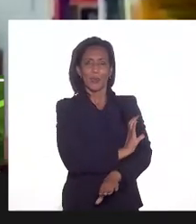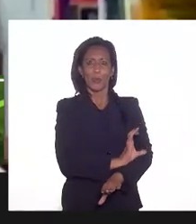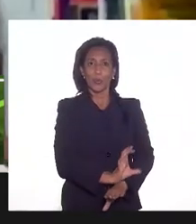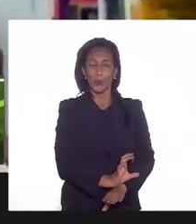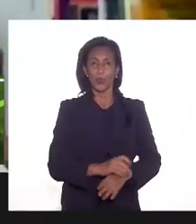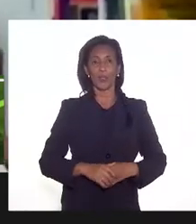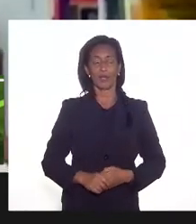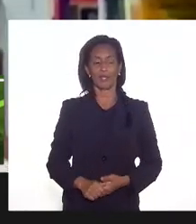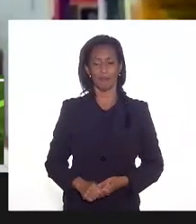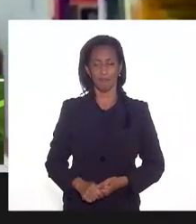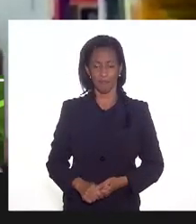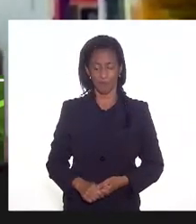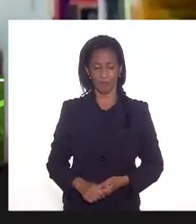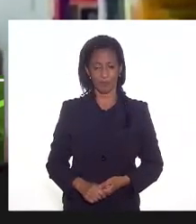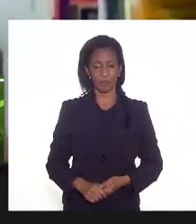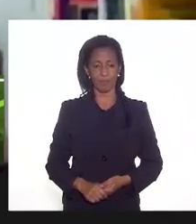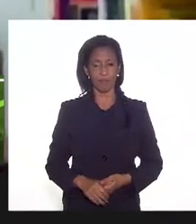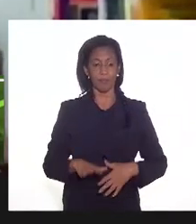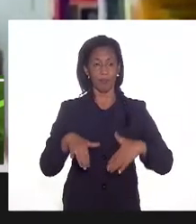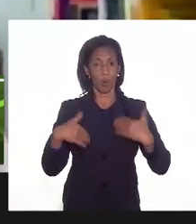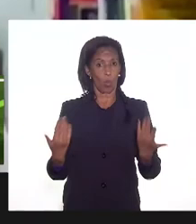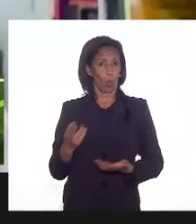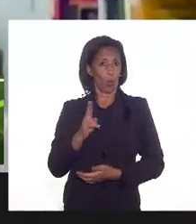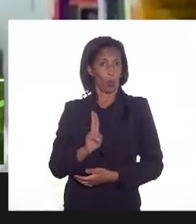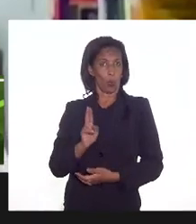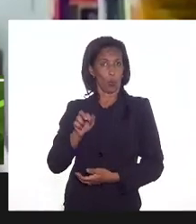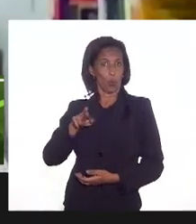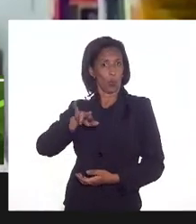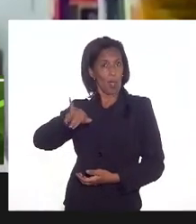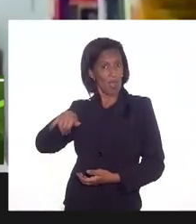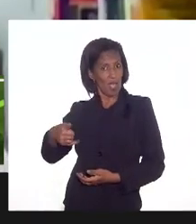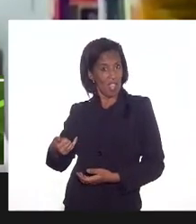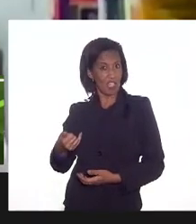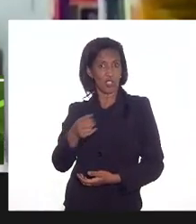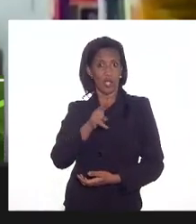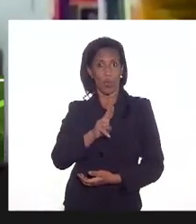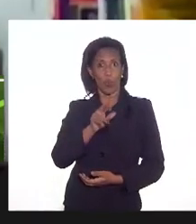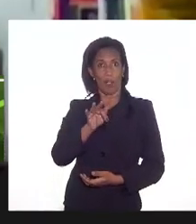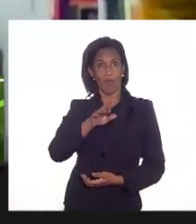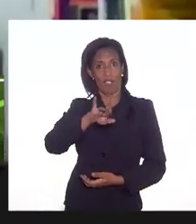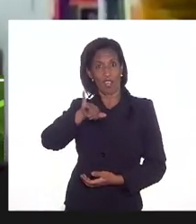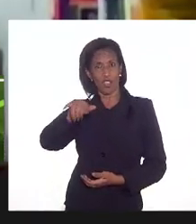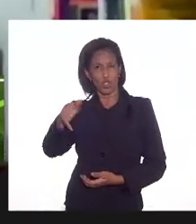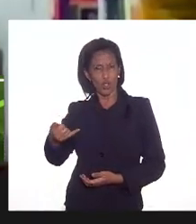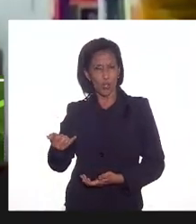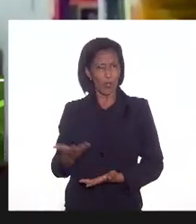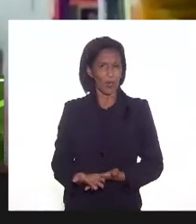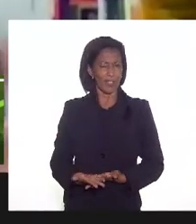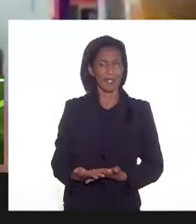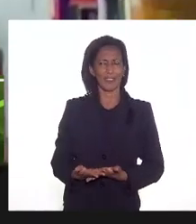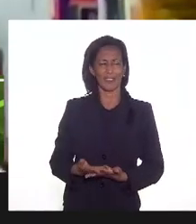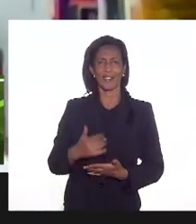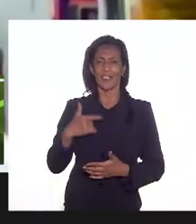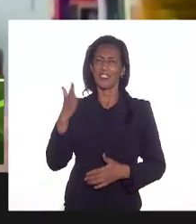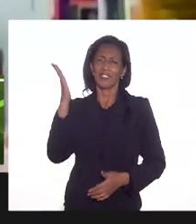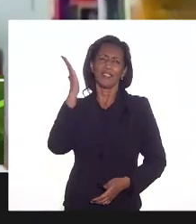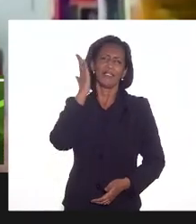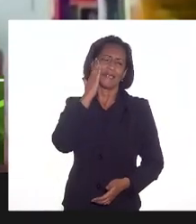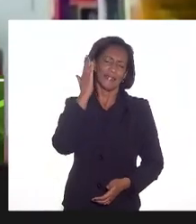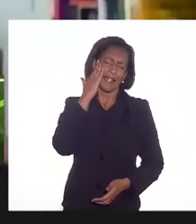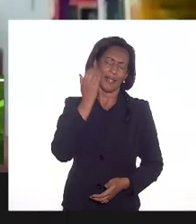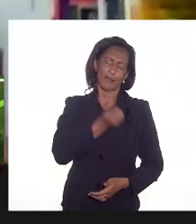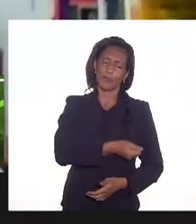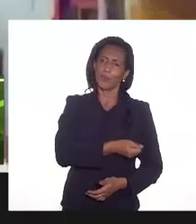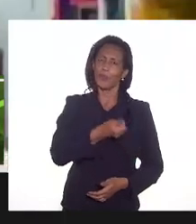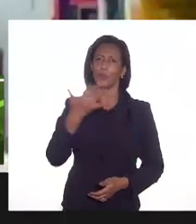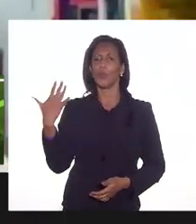né, com a UERJ, e com a UFRJ, né, Ivana na extensão, e aí, assim, a gente sabe o quanto,